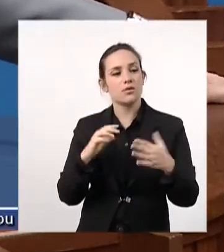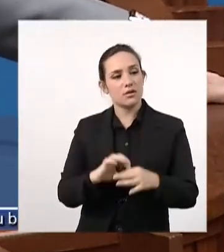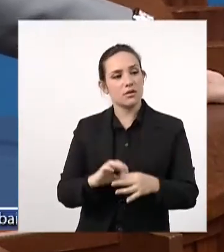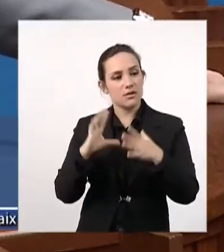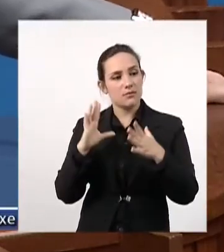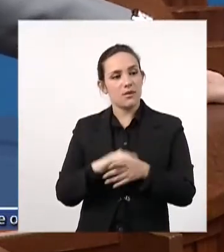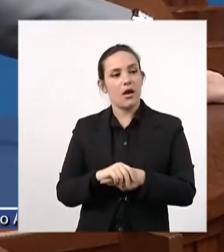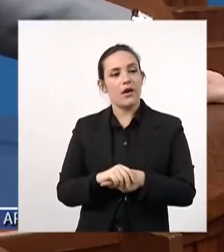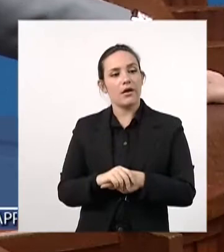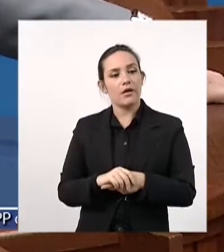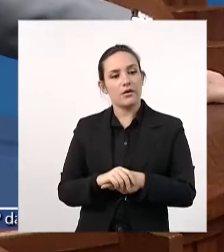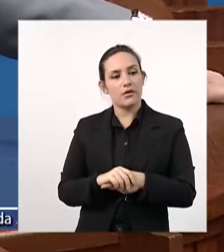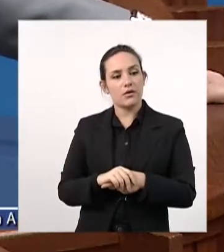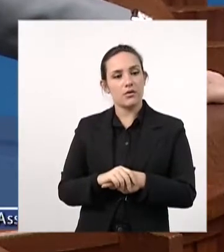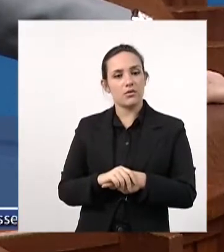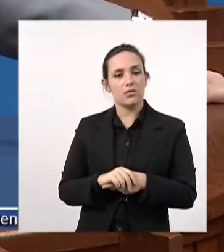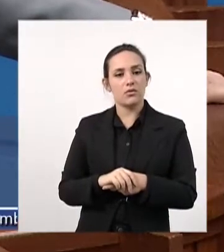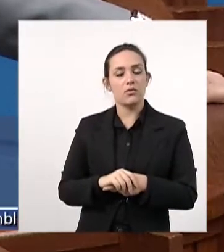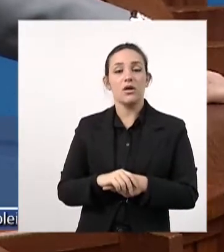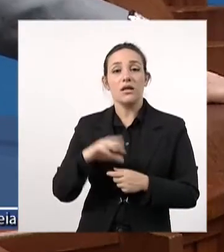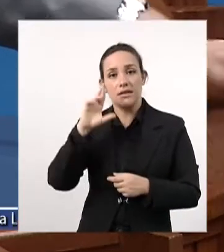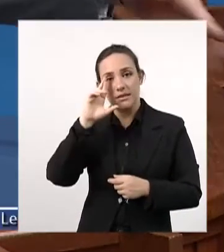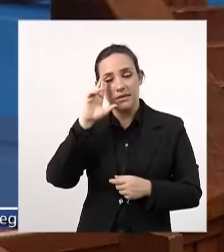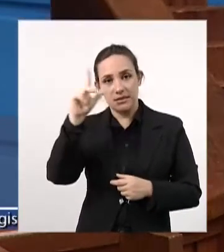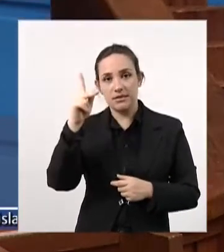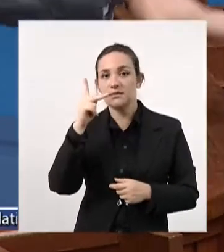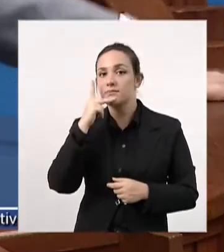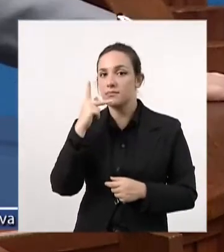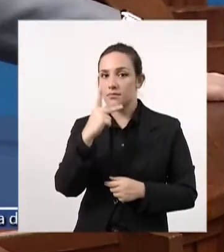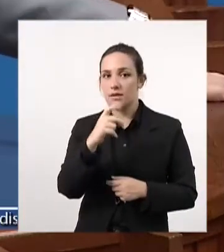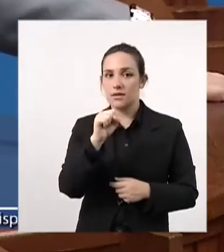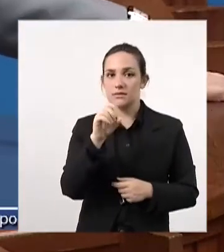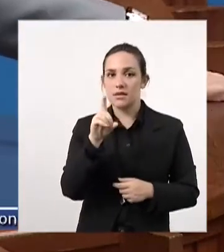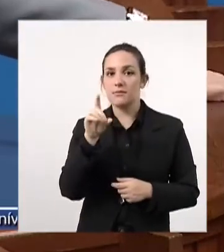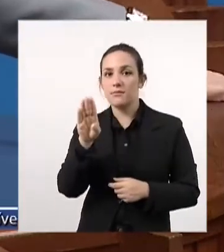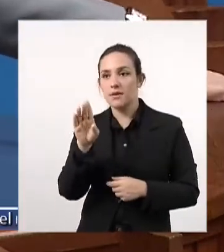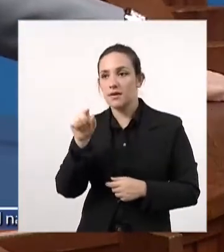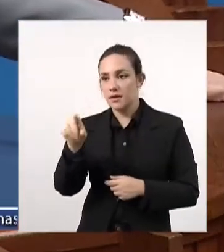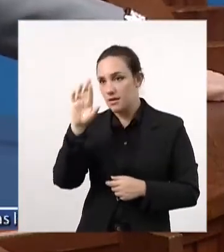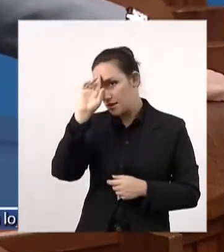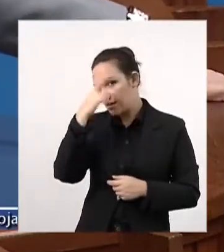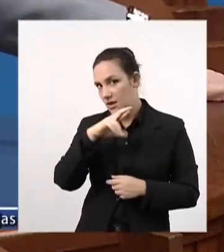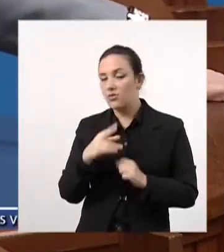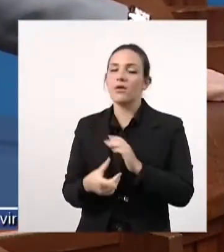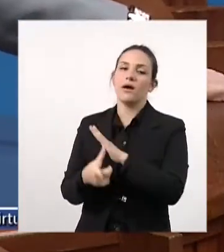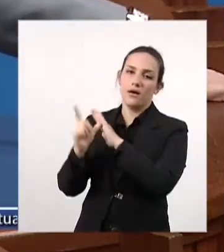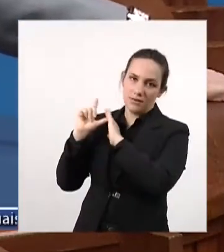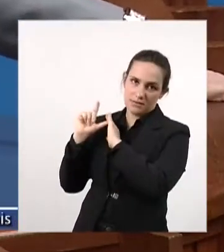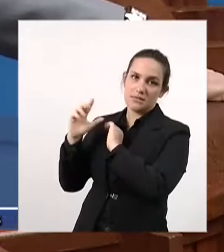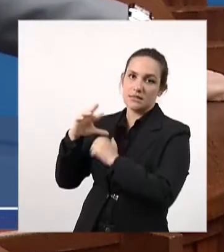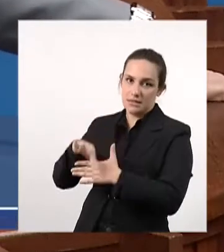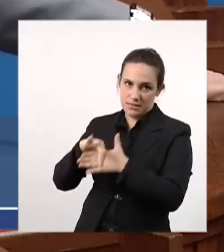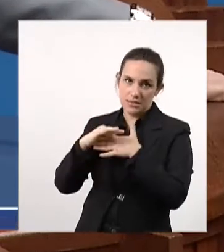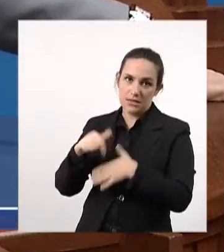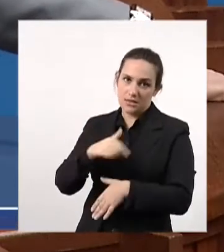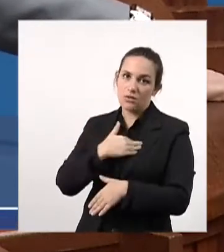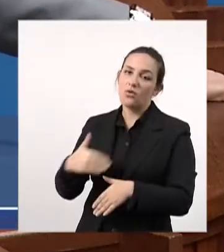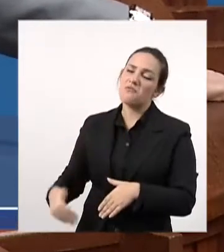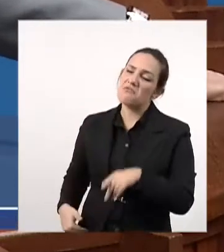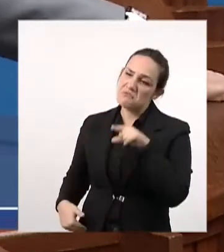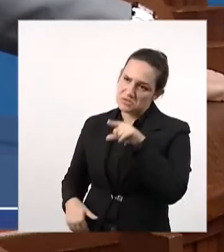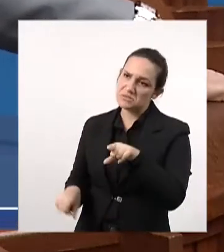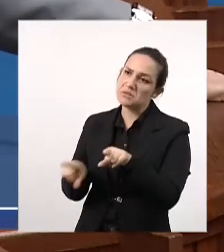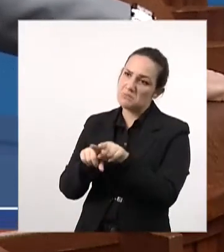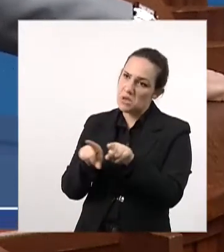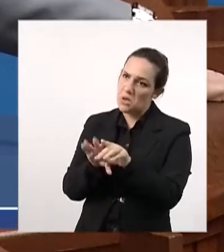do PSDB, deputado professor Rinaldo, que me antecedeu na liderança nessa casa, cumpriu também,